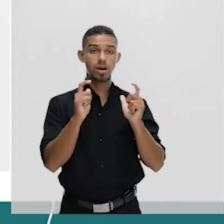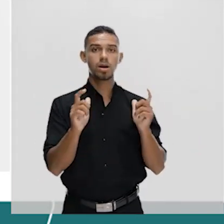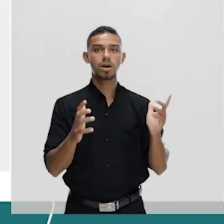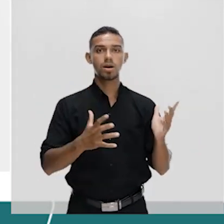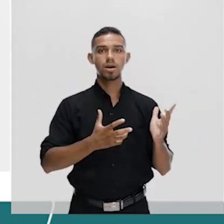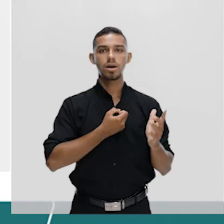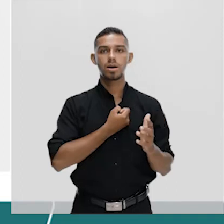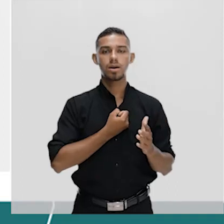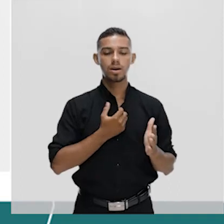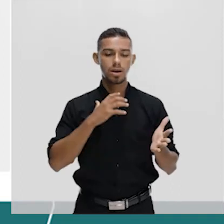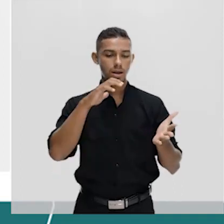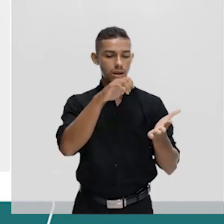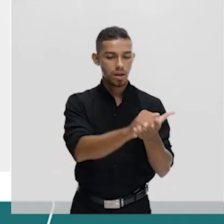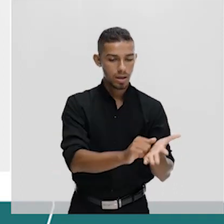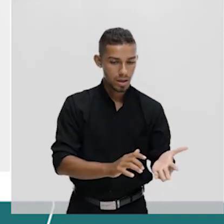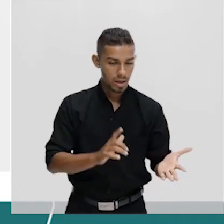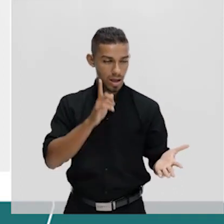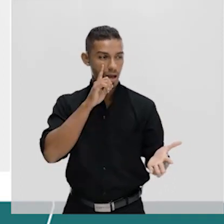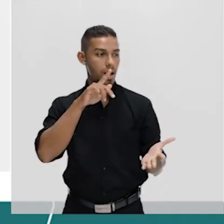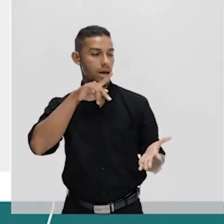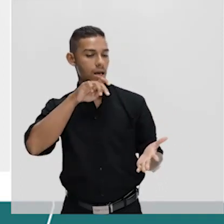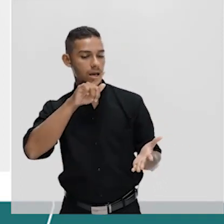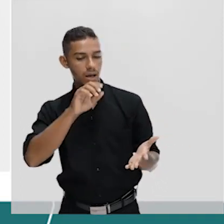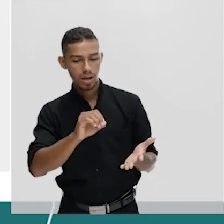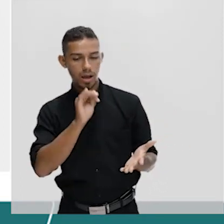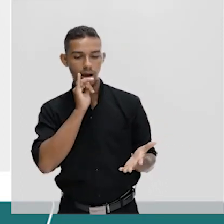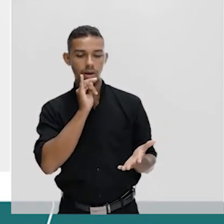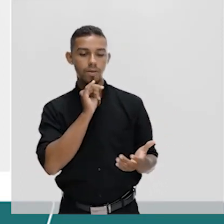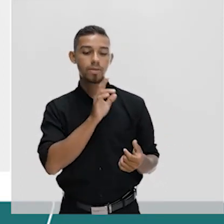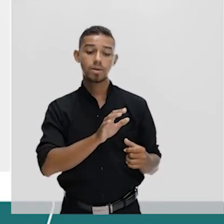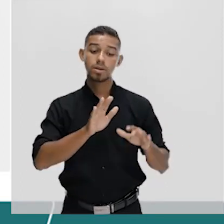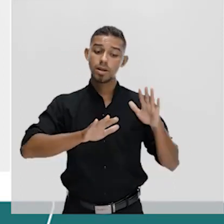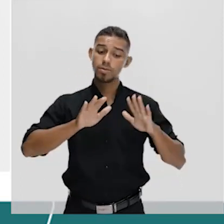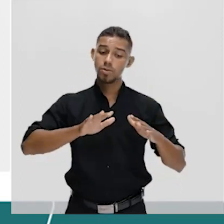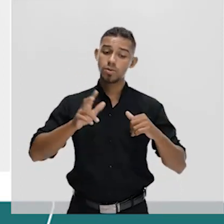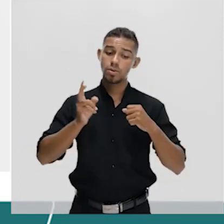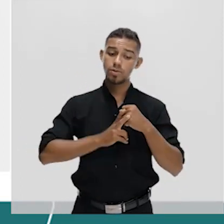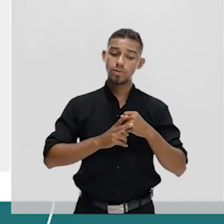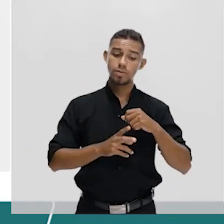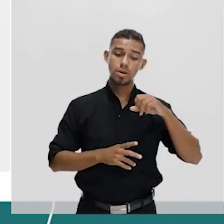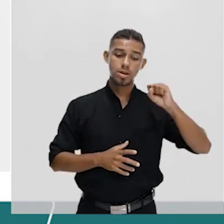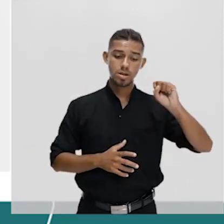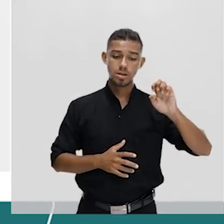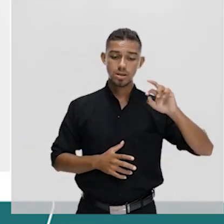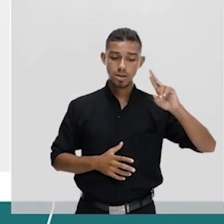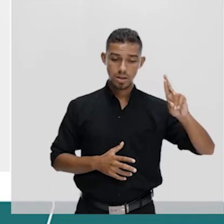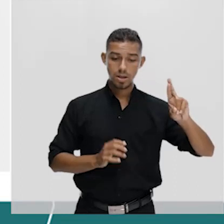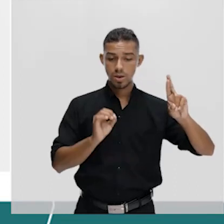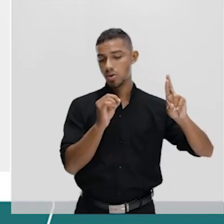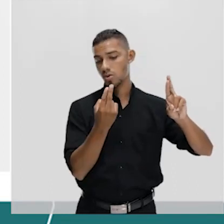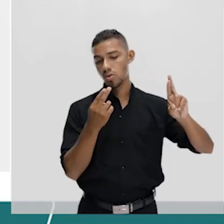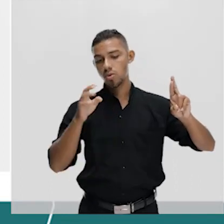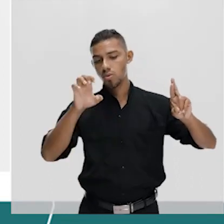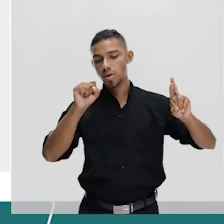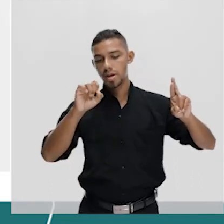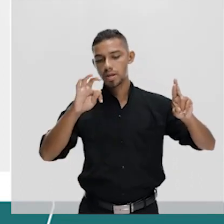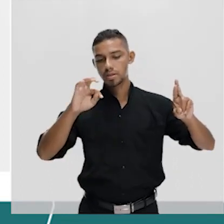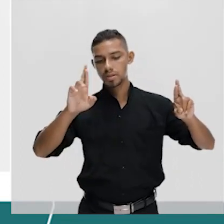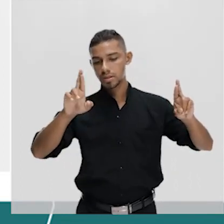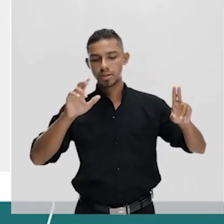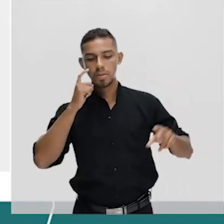fica a dica. Vocês só vão usar pego depois do verbo ser ou estar. Ele foi